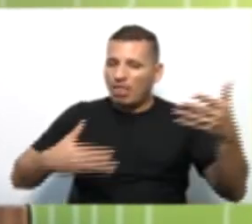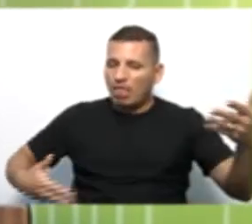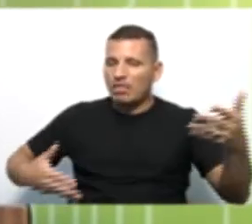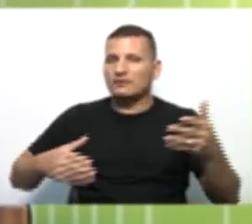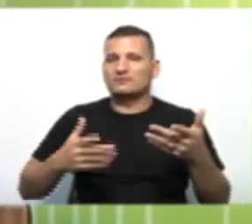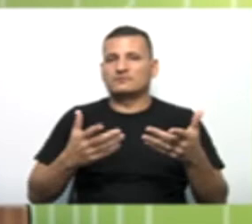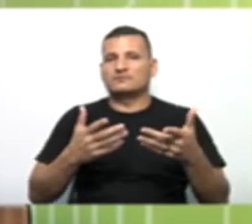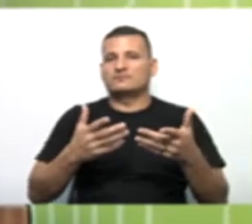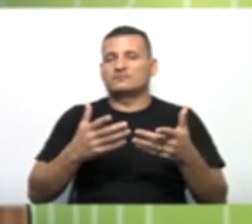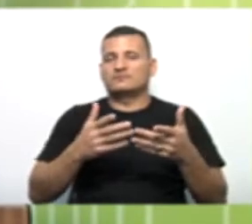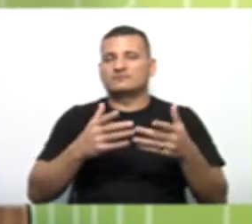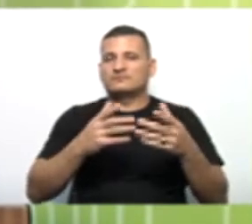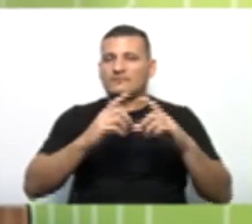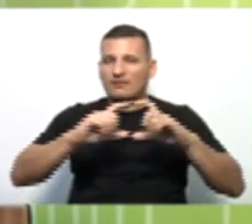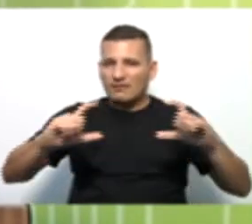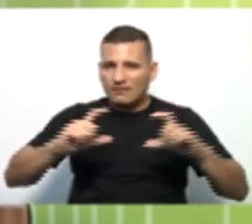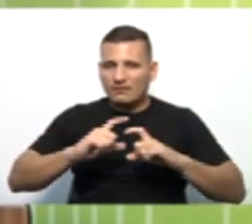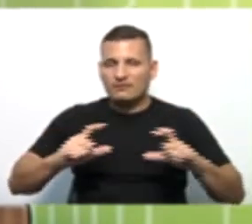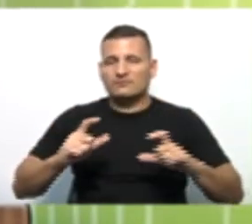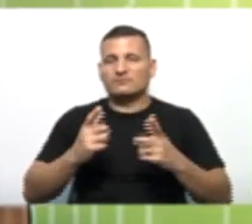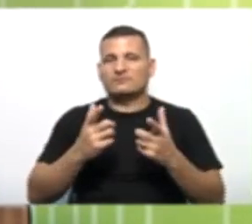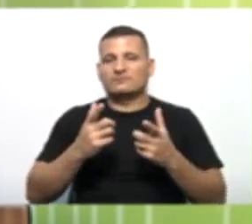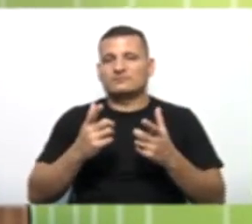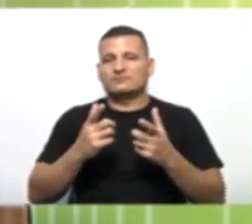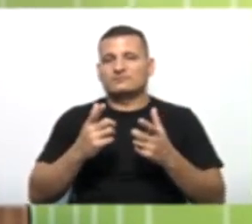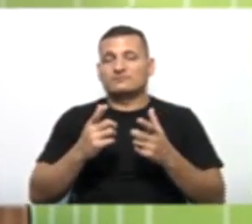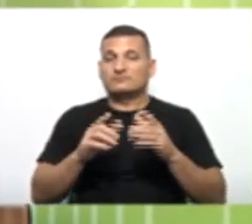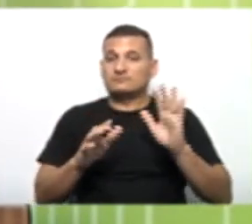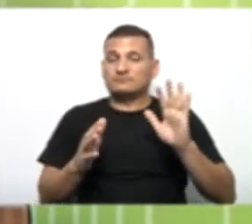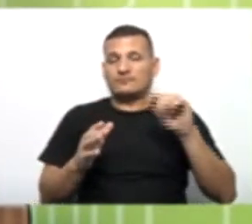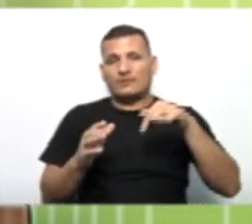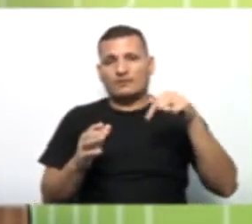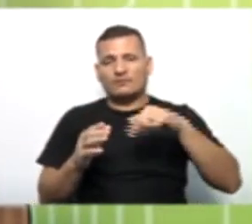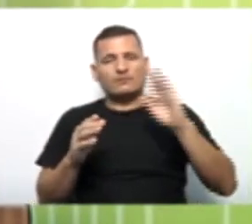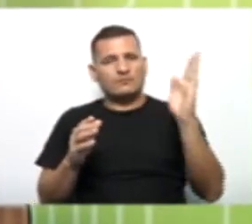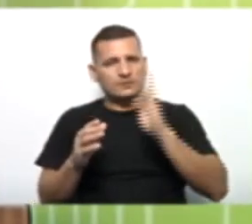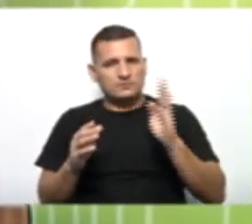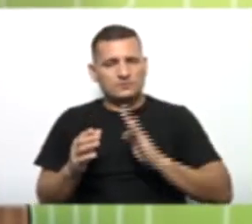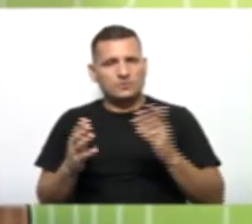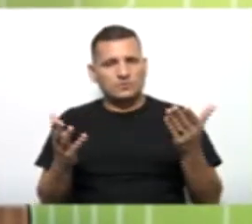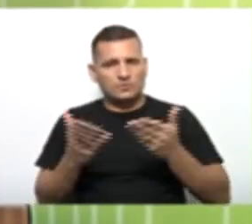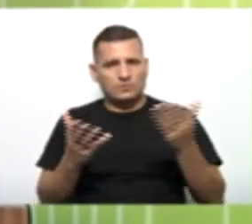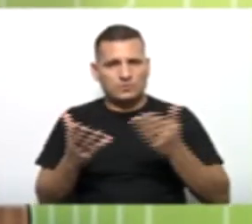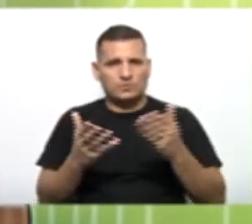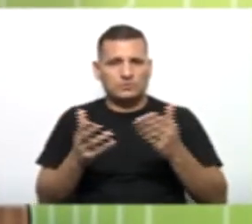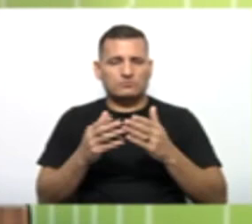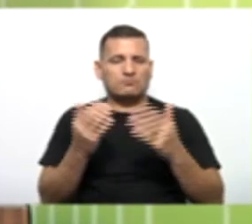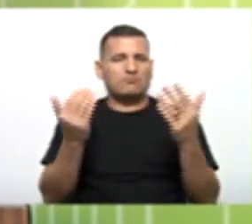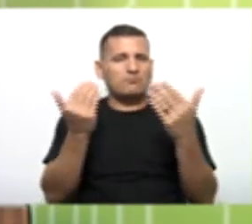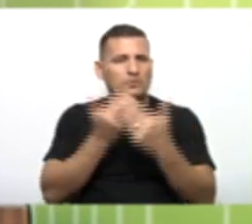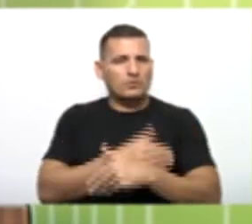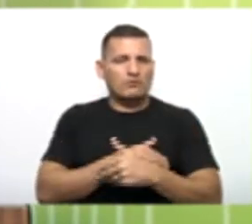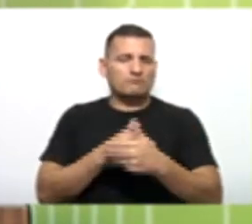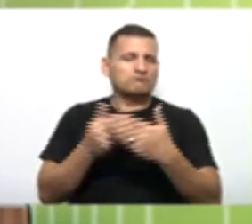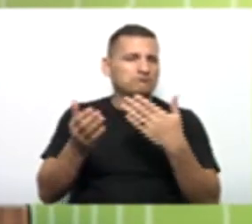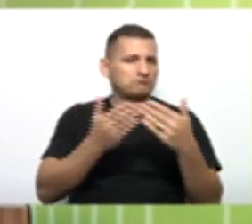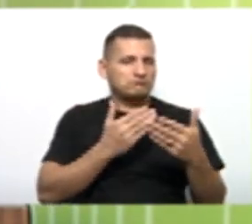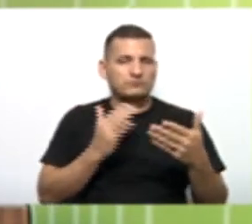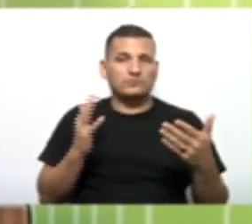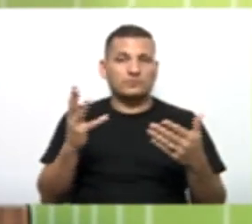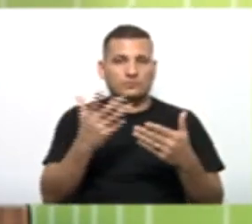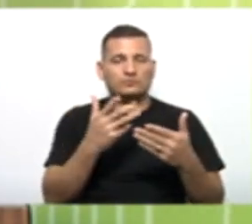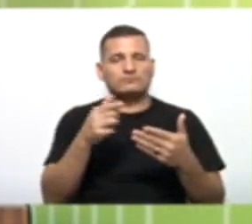enunciado né é mais interpretativa e no brasil hoje com praticamente todas as provas que vocês forem fazer